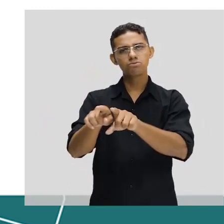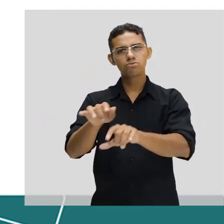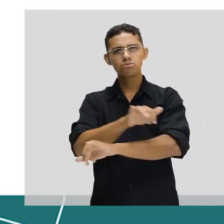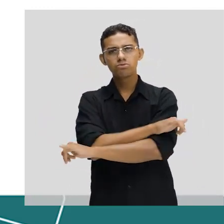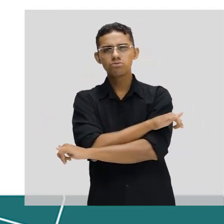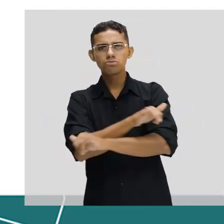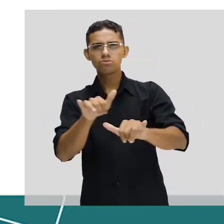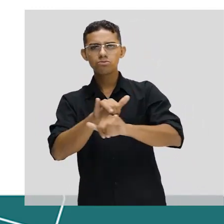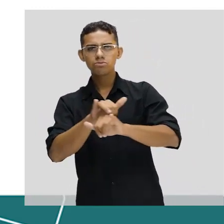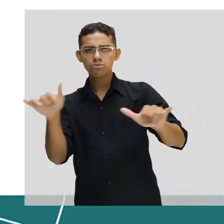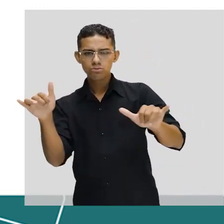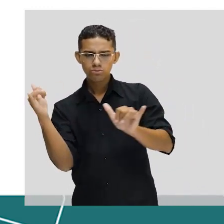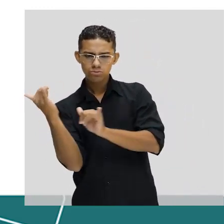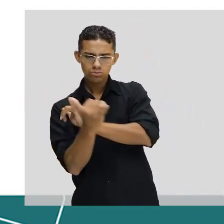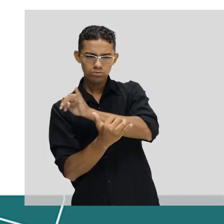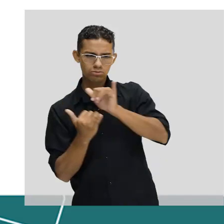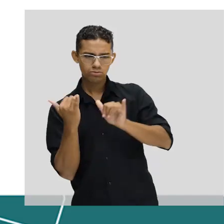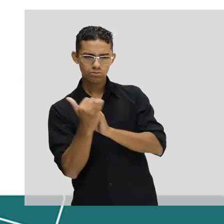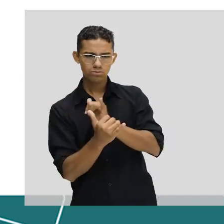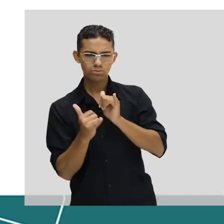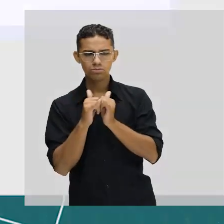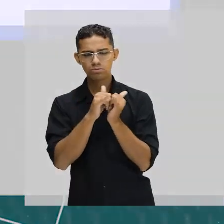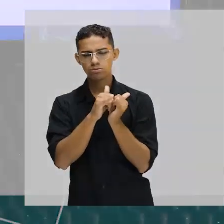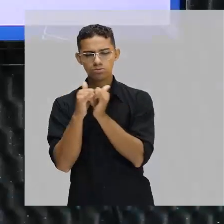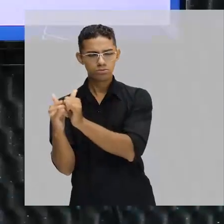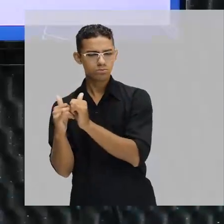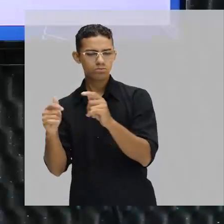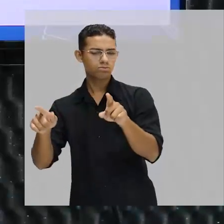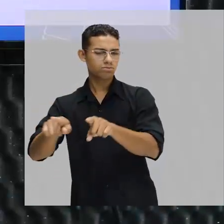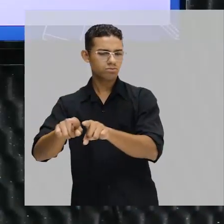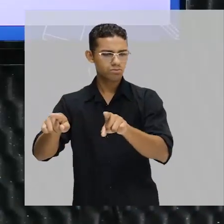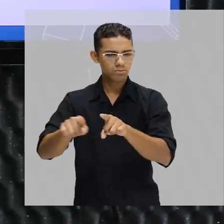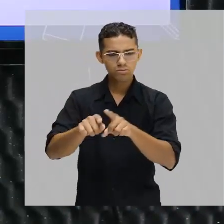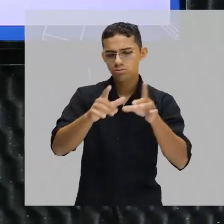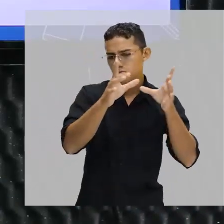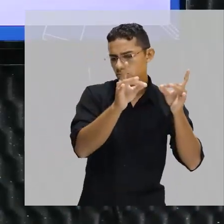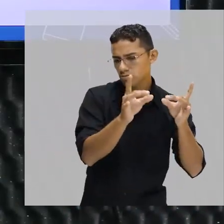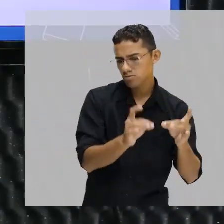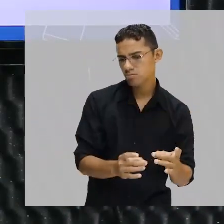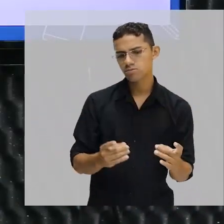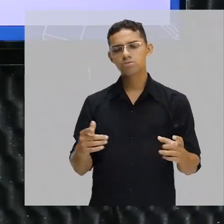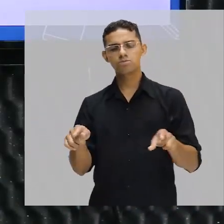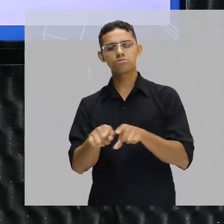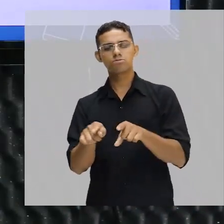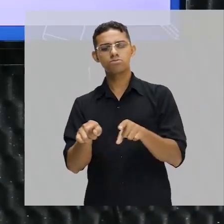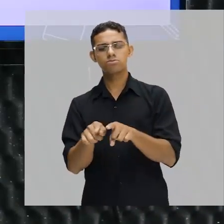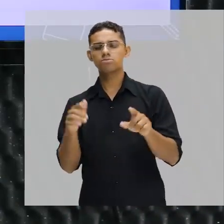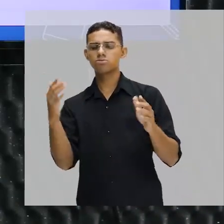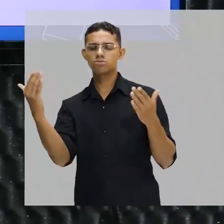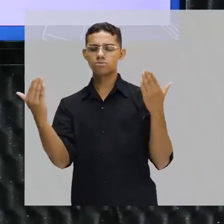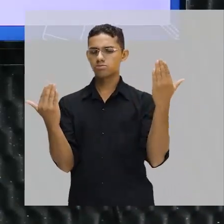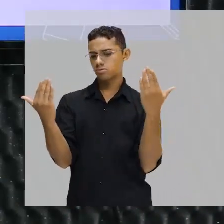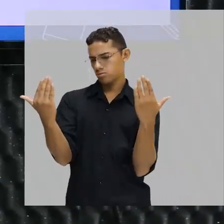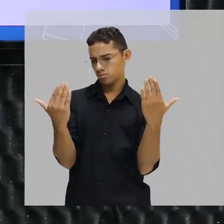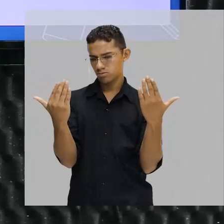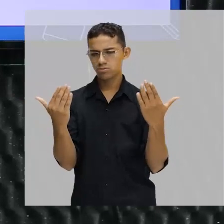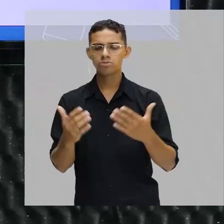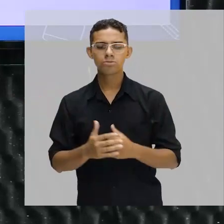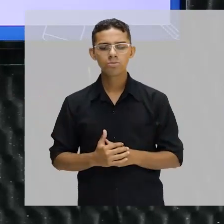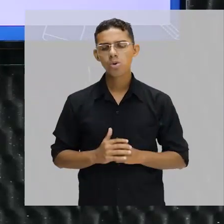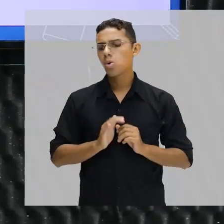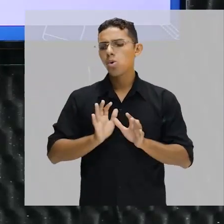conceituação, informação, descrição e comparação. Quais são alguns